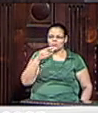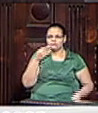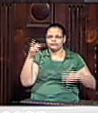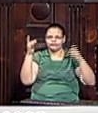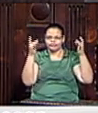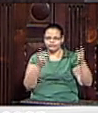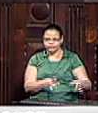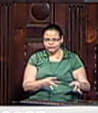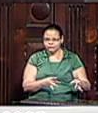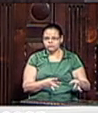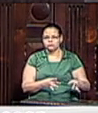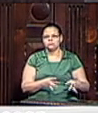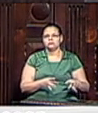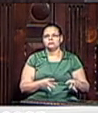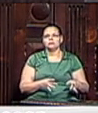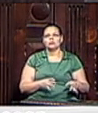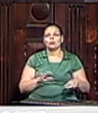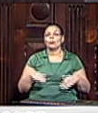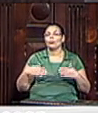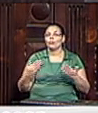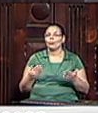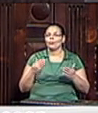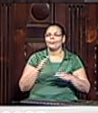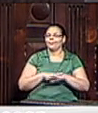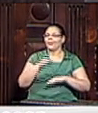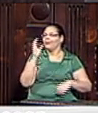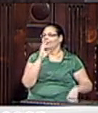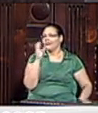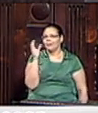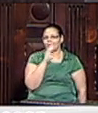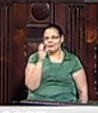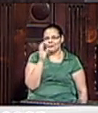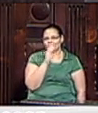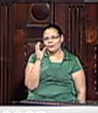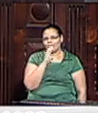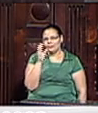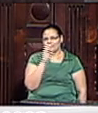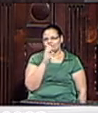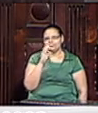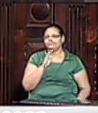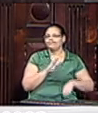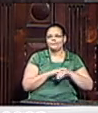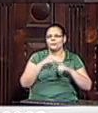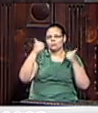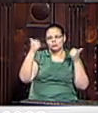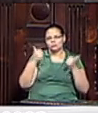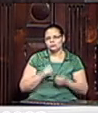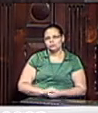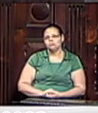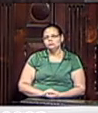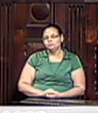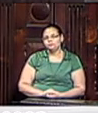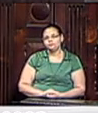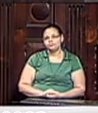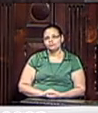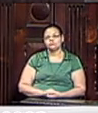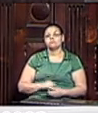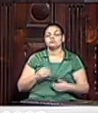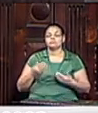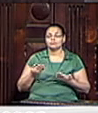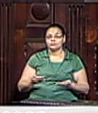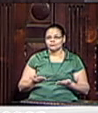renúncia. E quanto mais rápido, melhor.